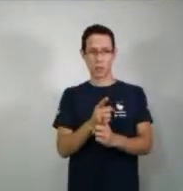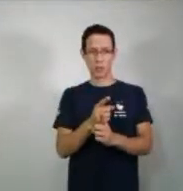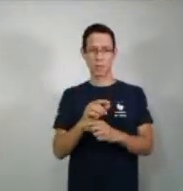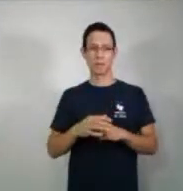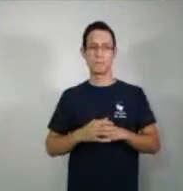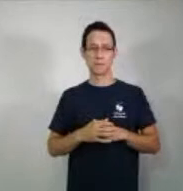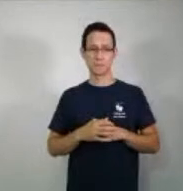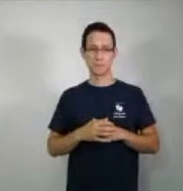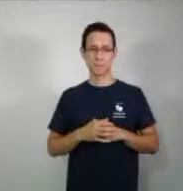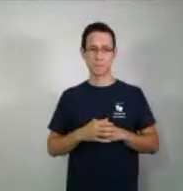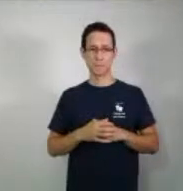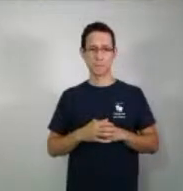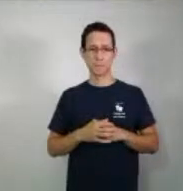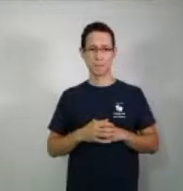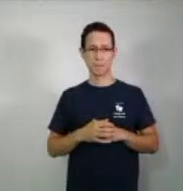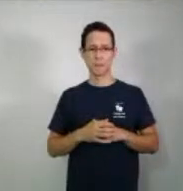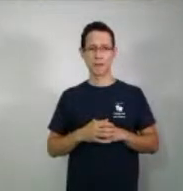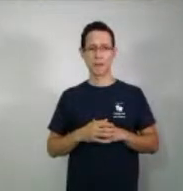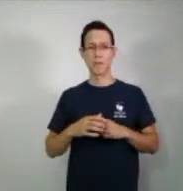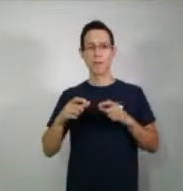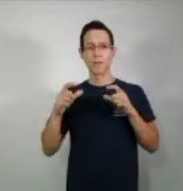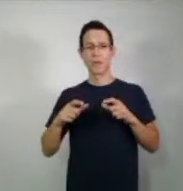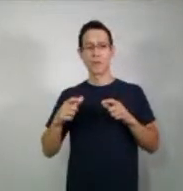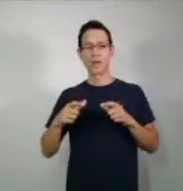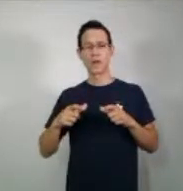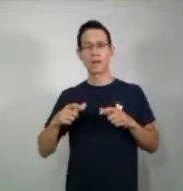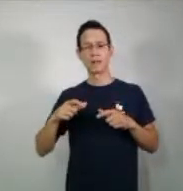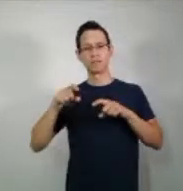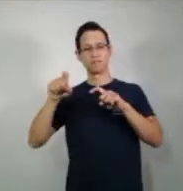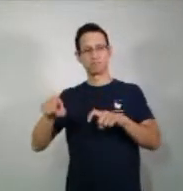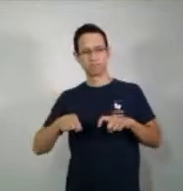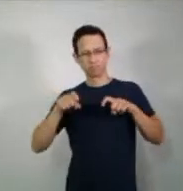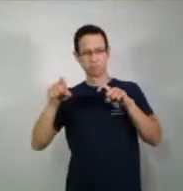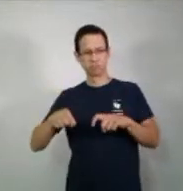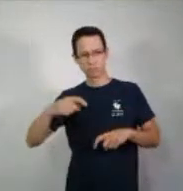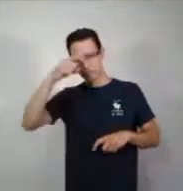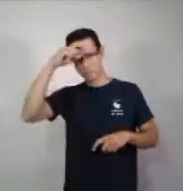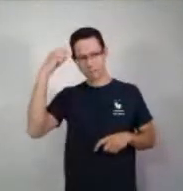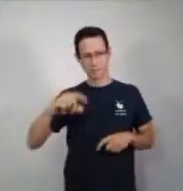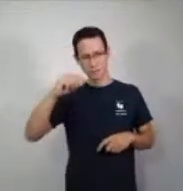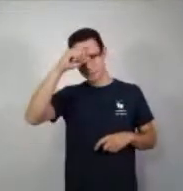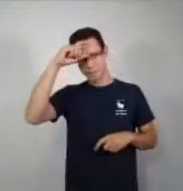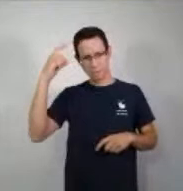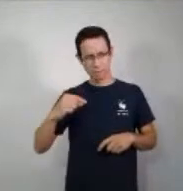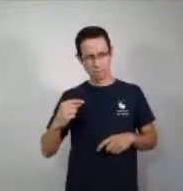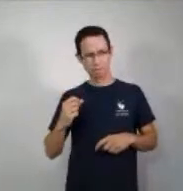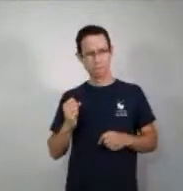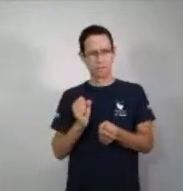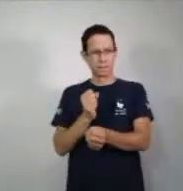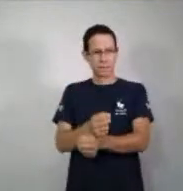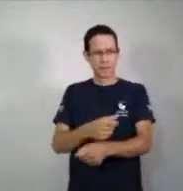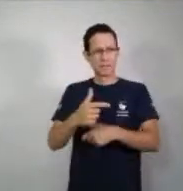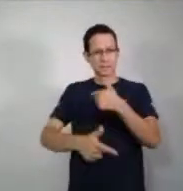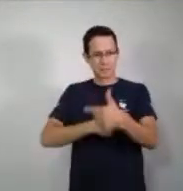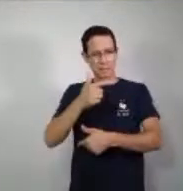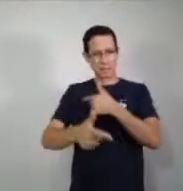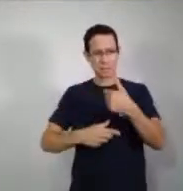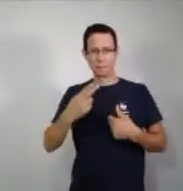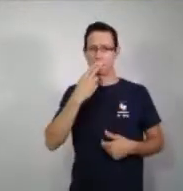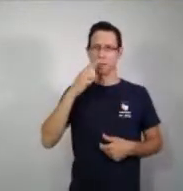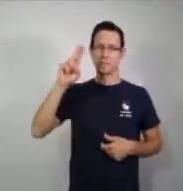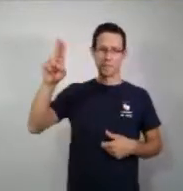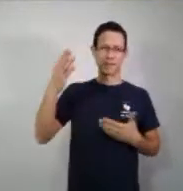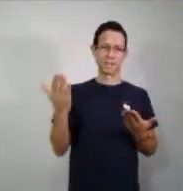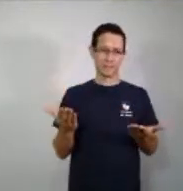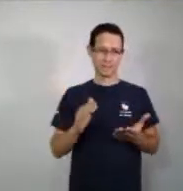no campo de trabalhos forçados da Hungria. Ou seja, ele nunca usou, né, quer dizer, na verdade, a tragédia